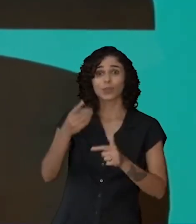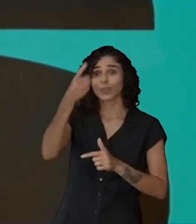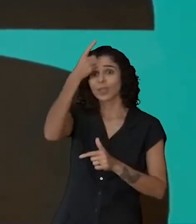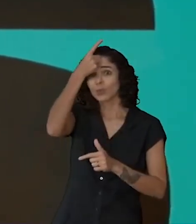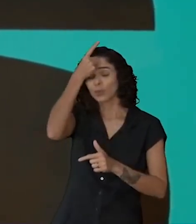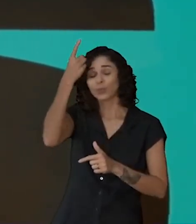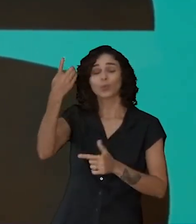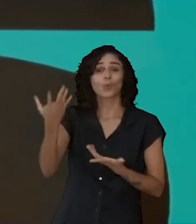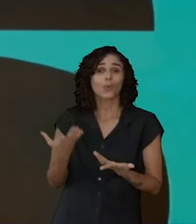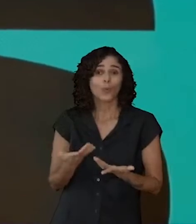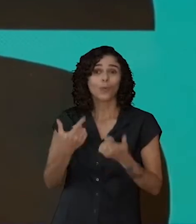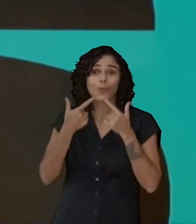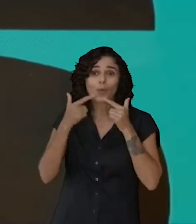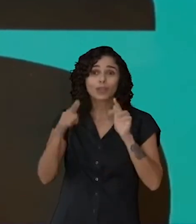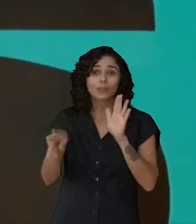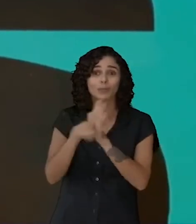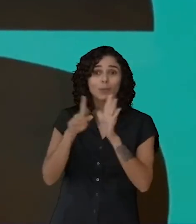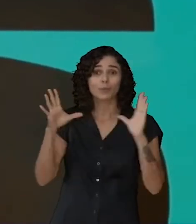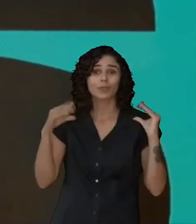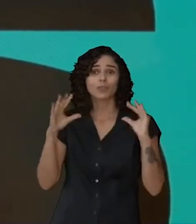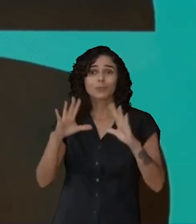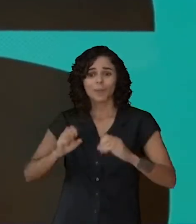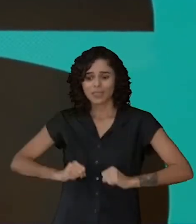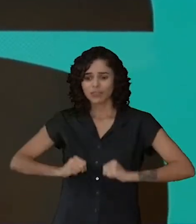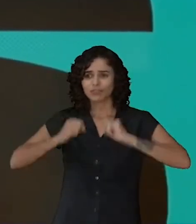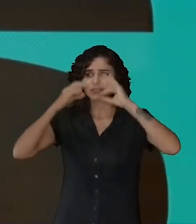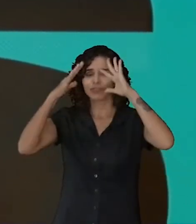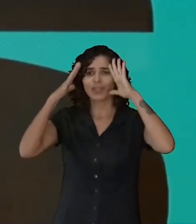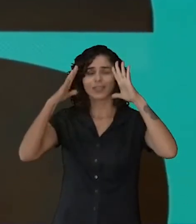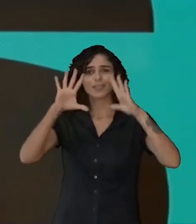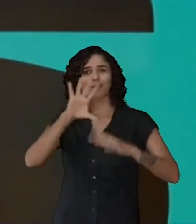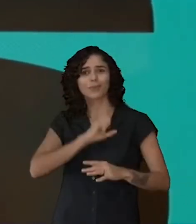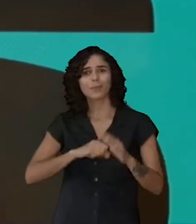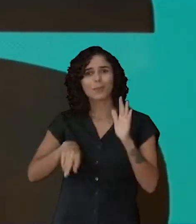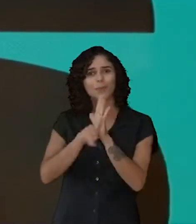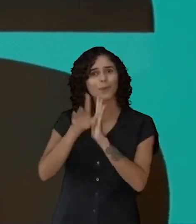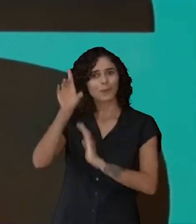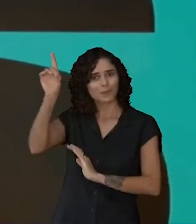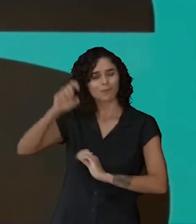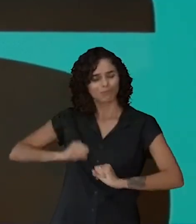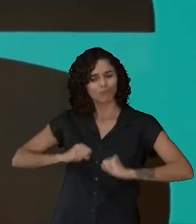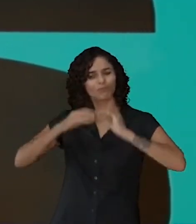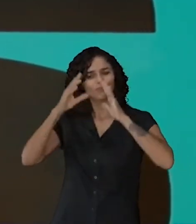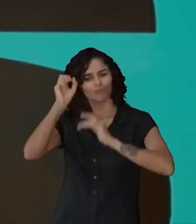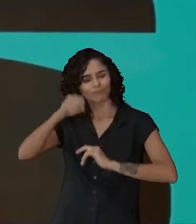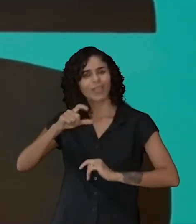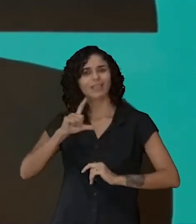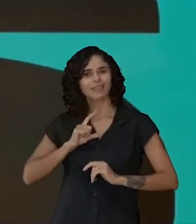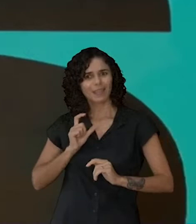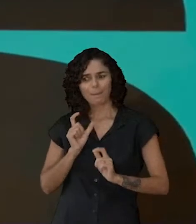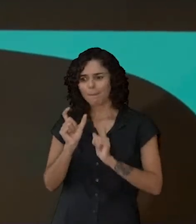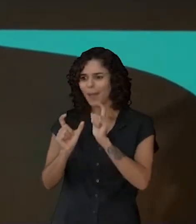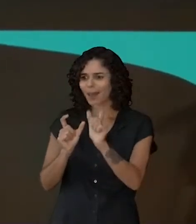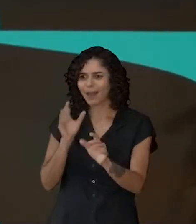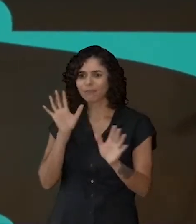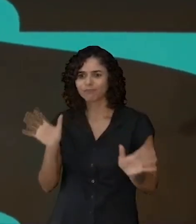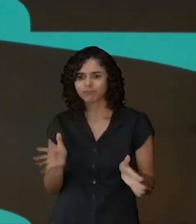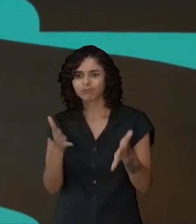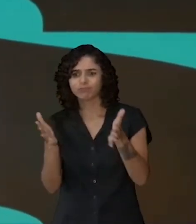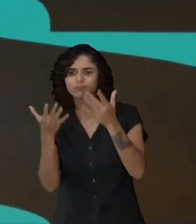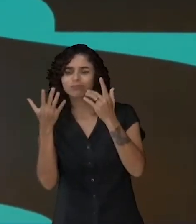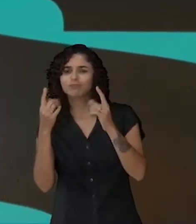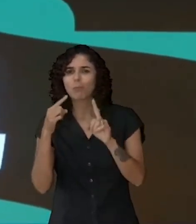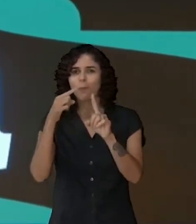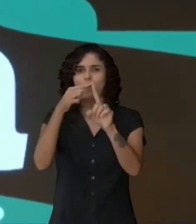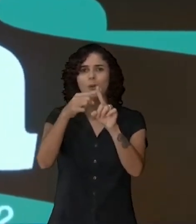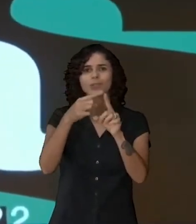é cheio do amor de Deus e tem palavras da parte de Deus para entregar, e tem outros dons, e tem